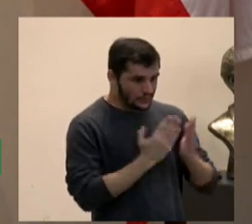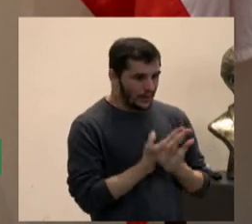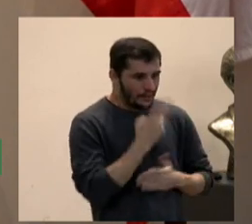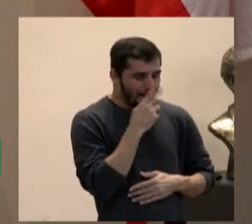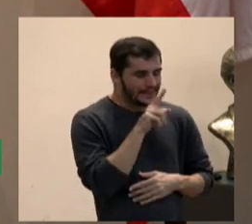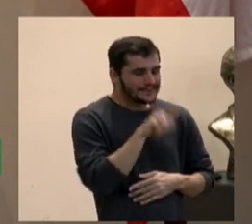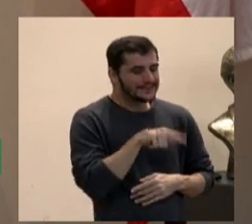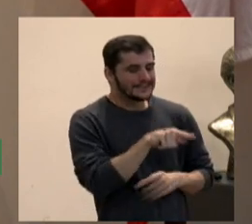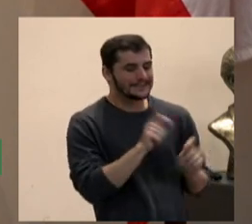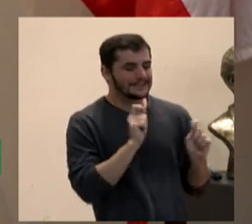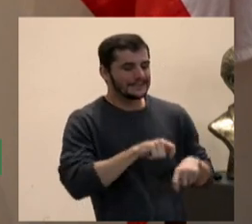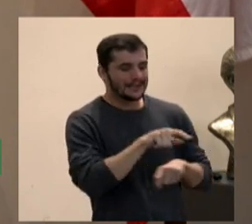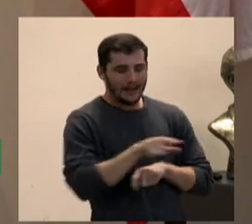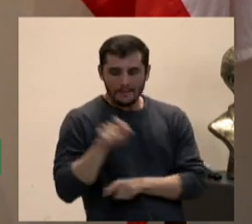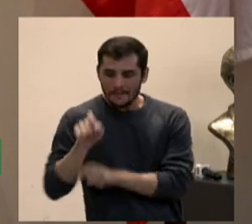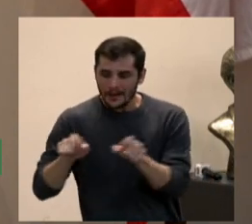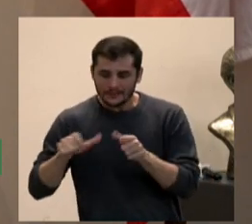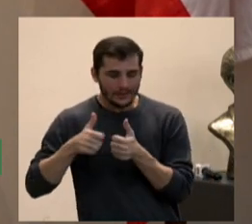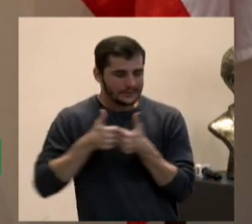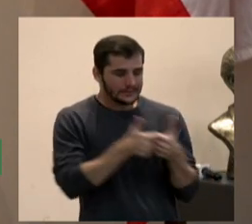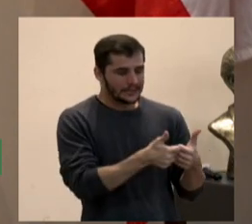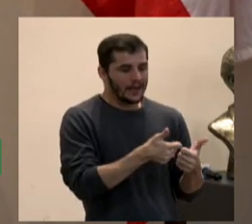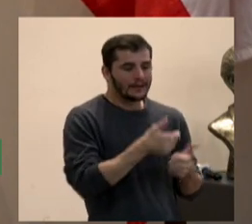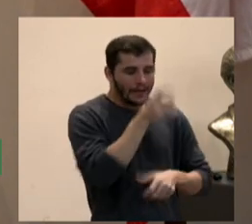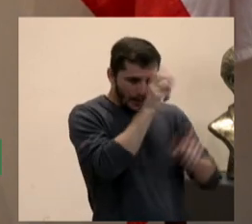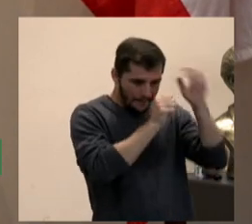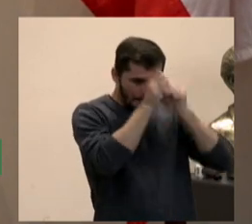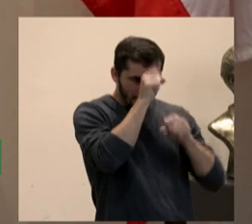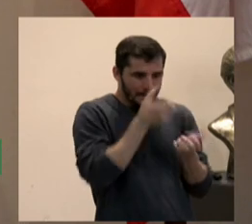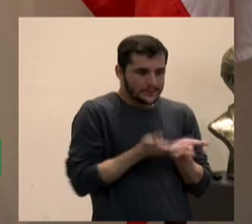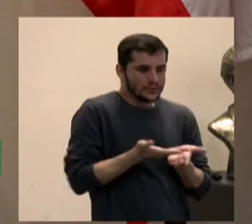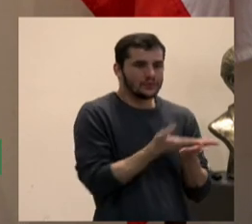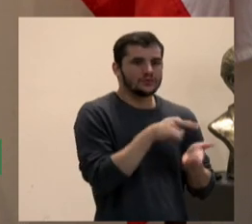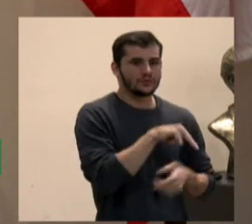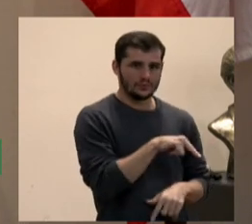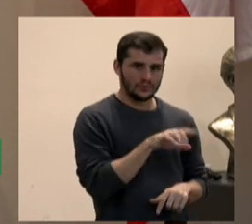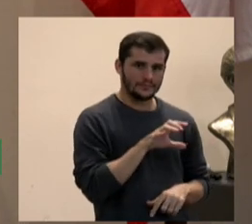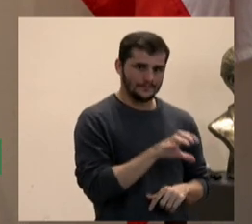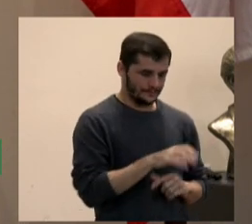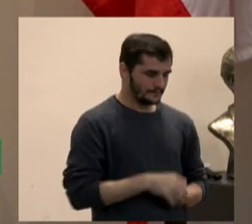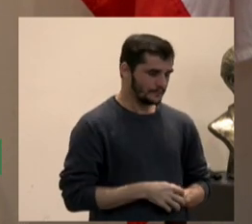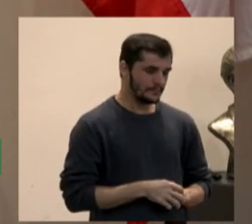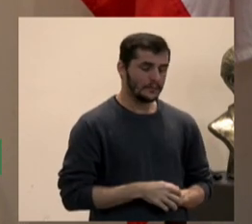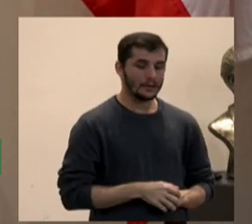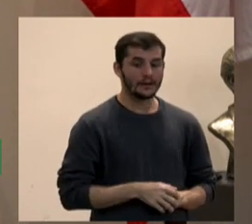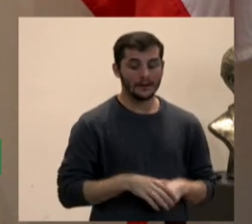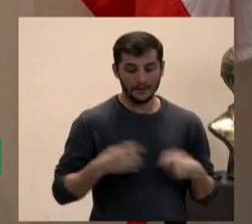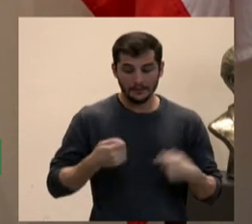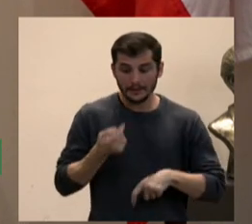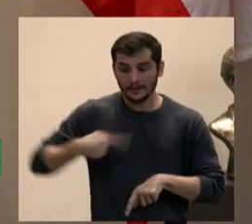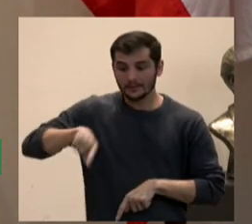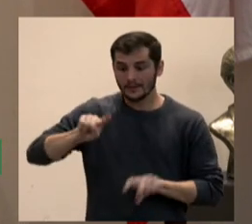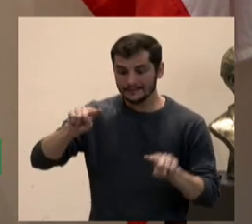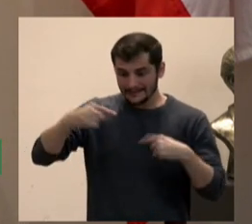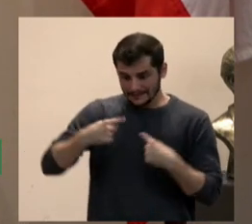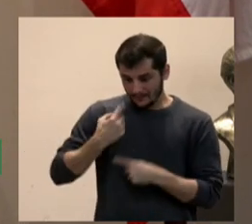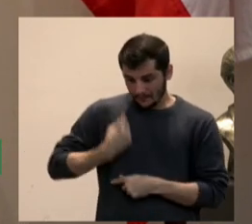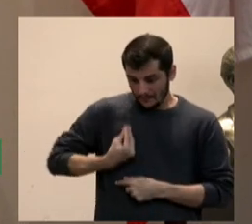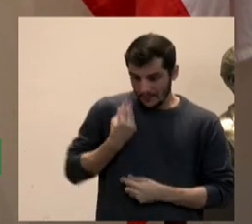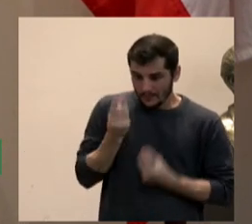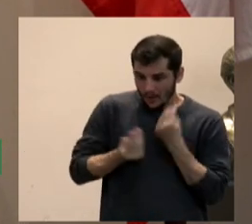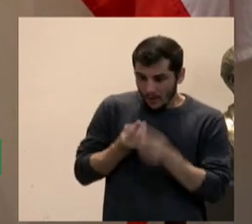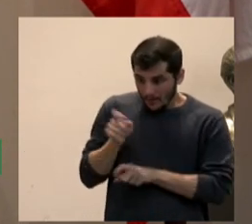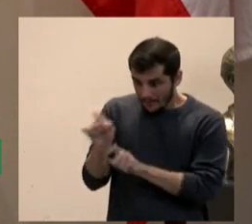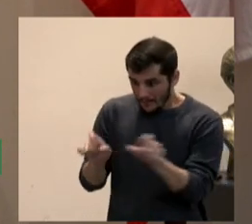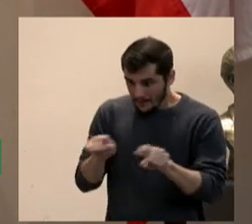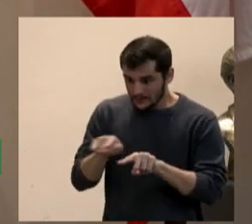sentido para essas pessoas. Né? Nós precisamos, temos como desafio, que os gestores, as